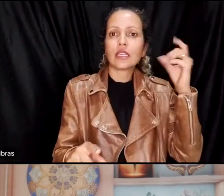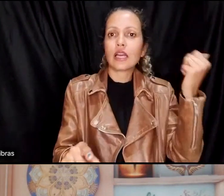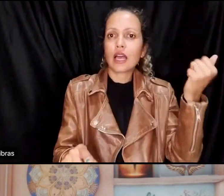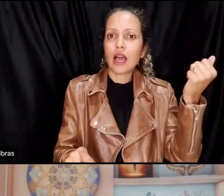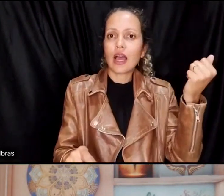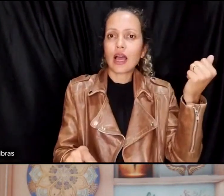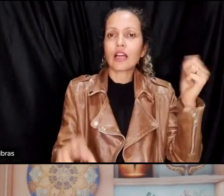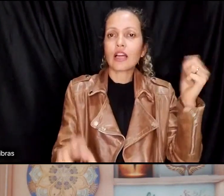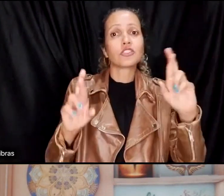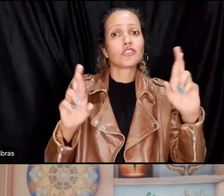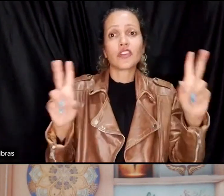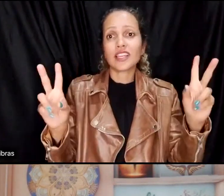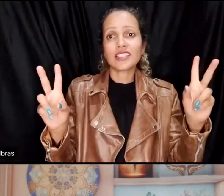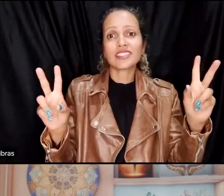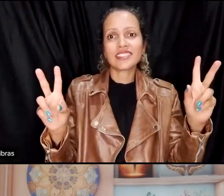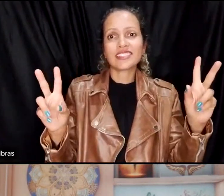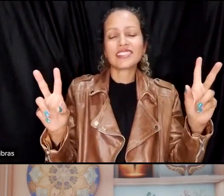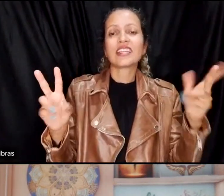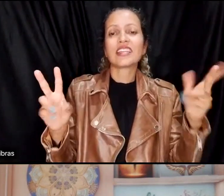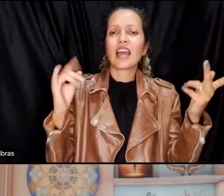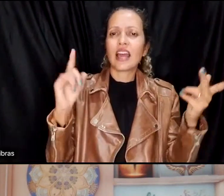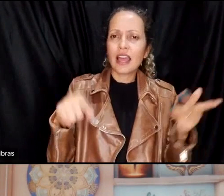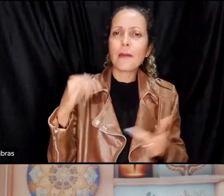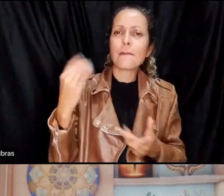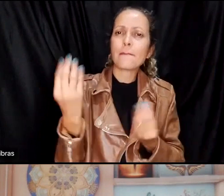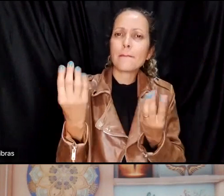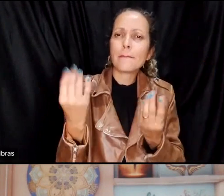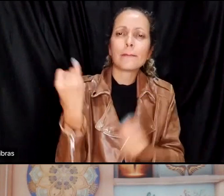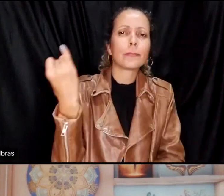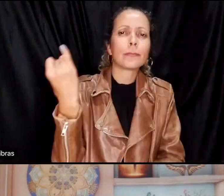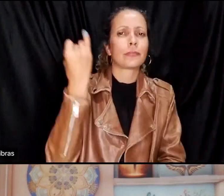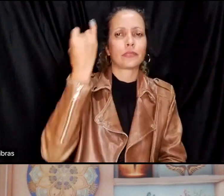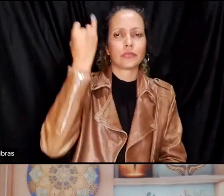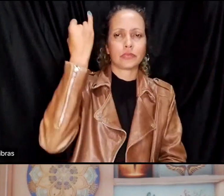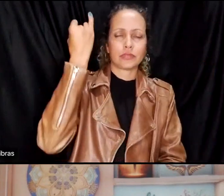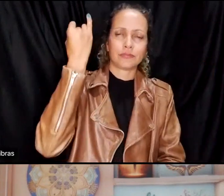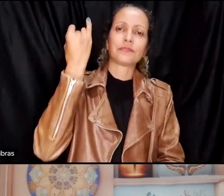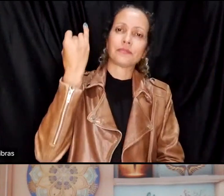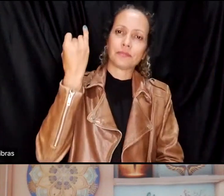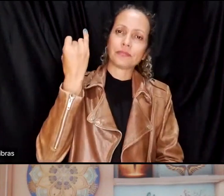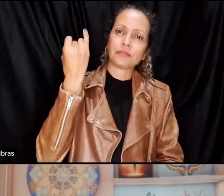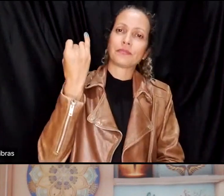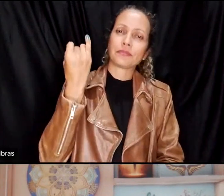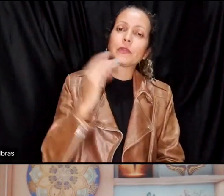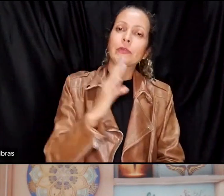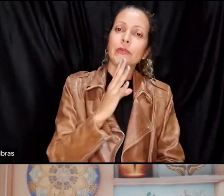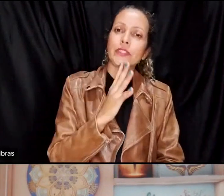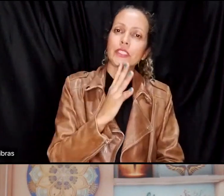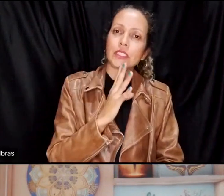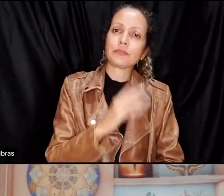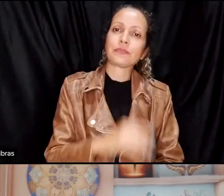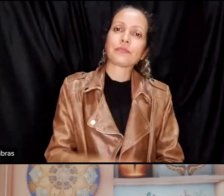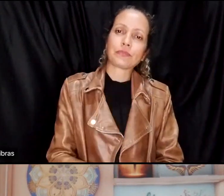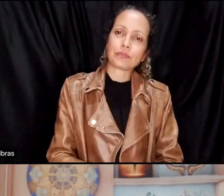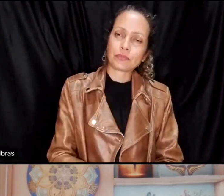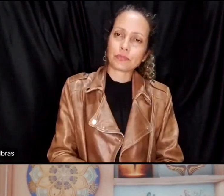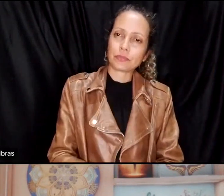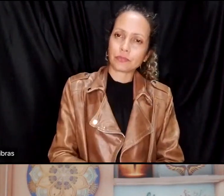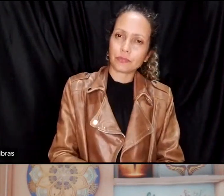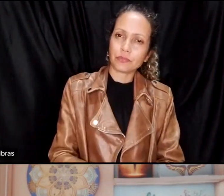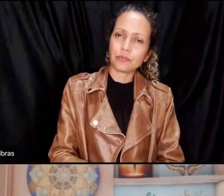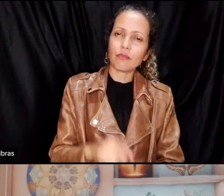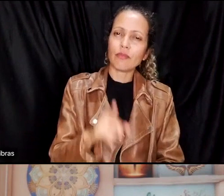muito importante saber, né? Porque uma criança... Esses mapas que a senhora